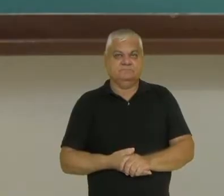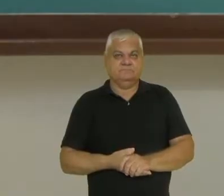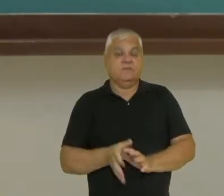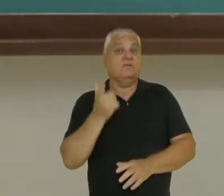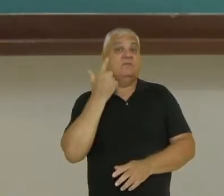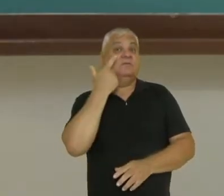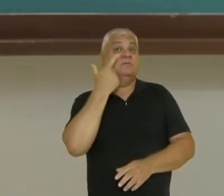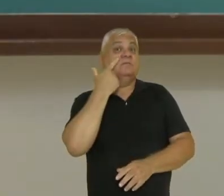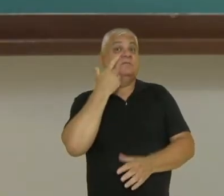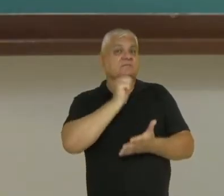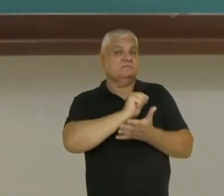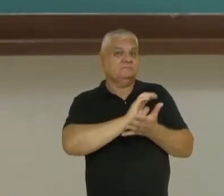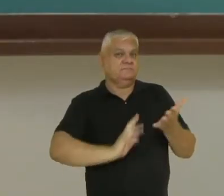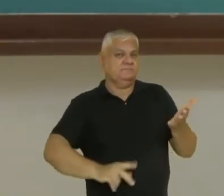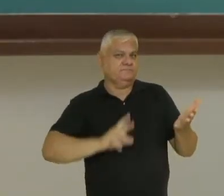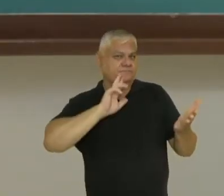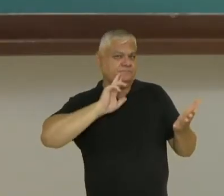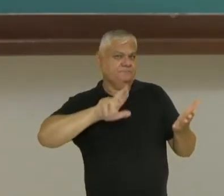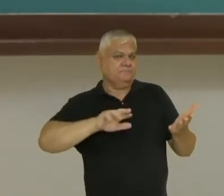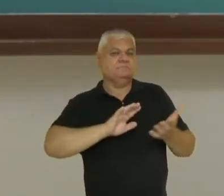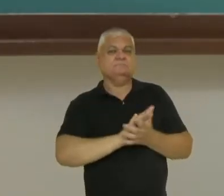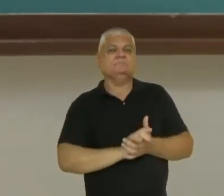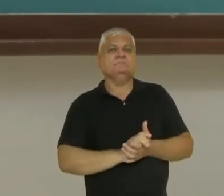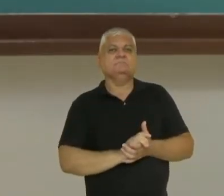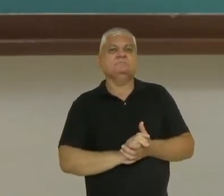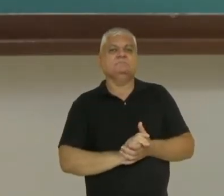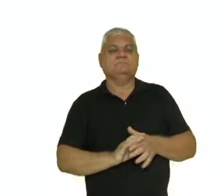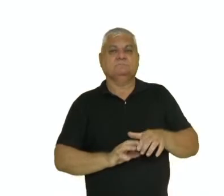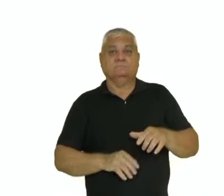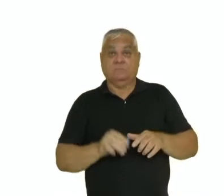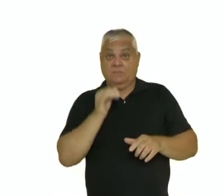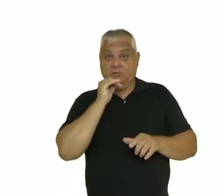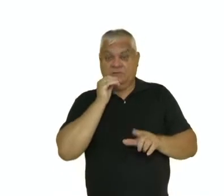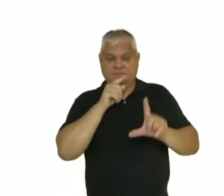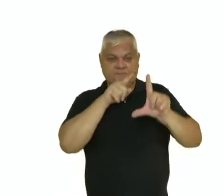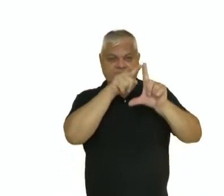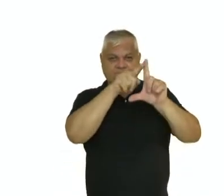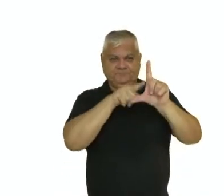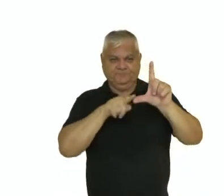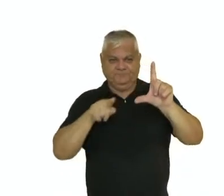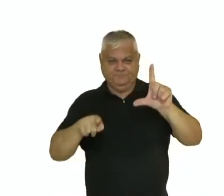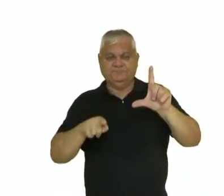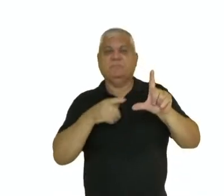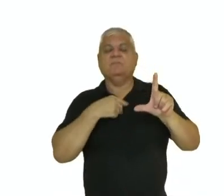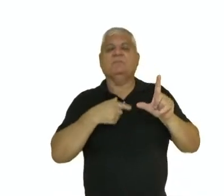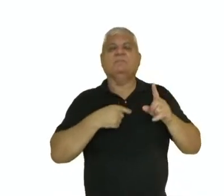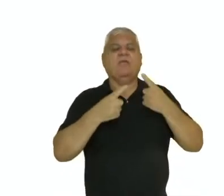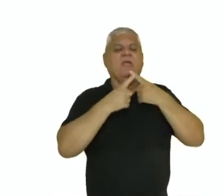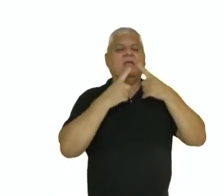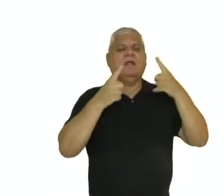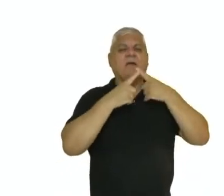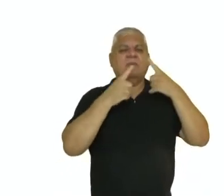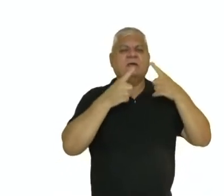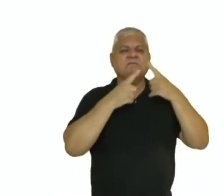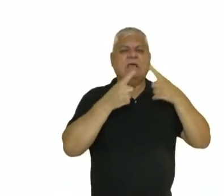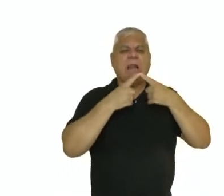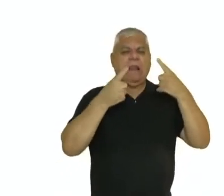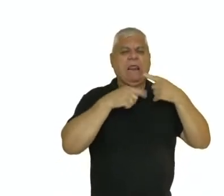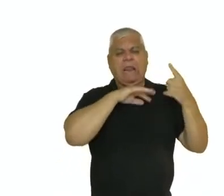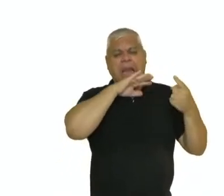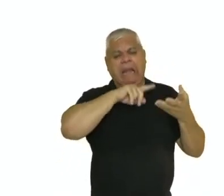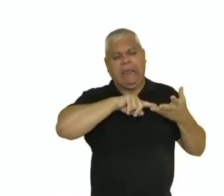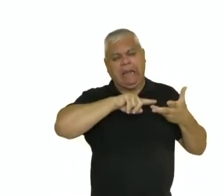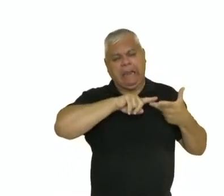Vamos para a correção da atividade? Olha só, o que ele diz é o seguinte, que o nível de eficiência para essa empresa é quando o número de reclamações que